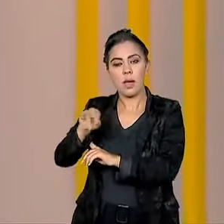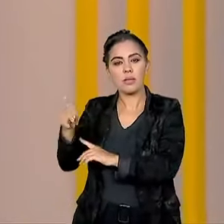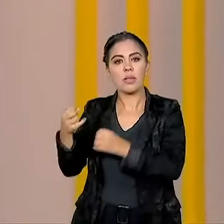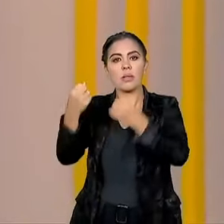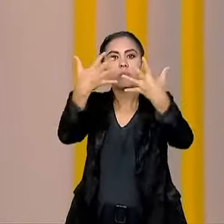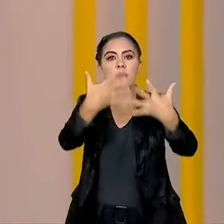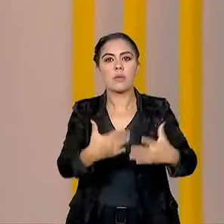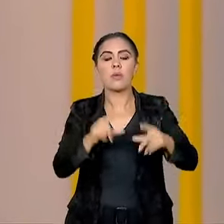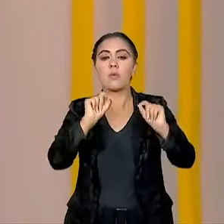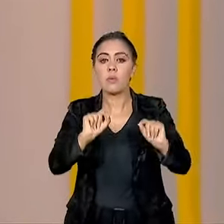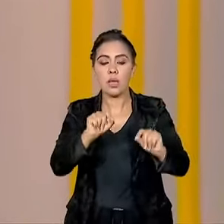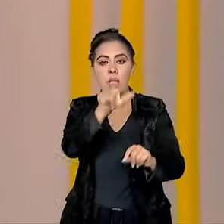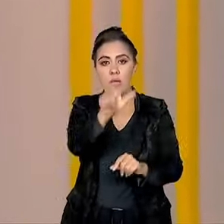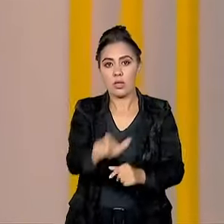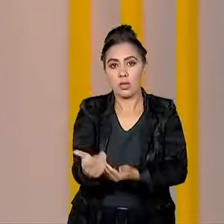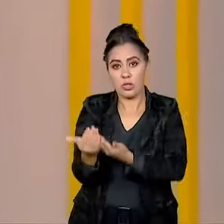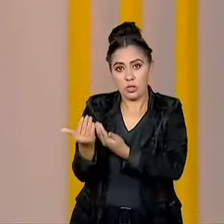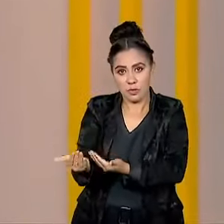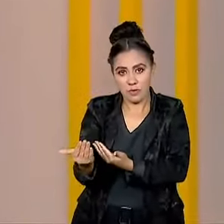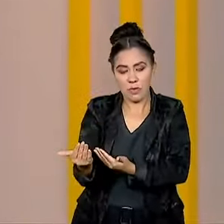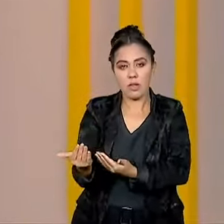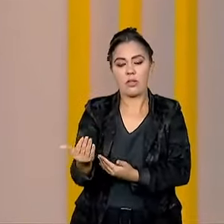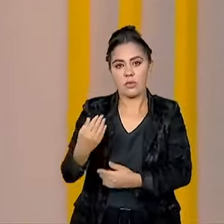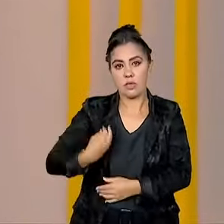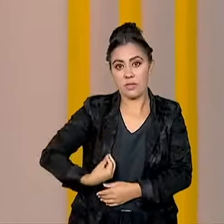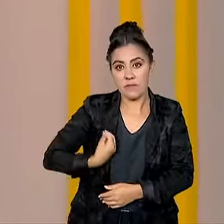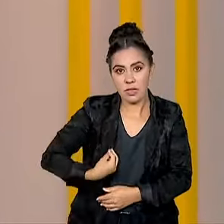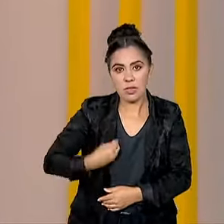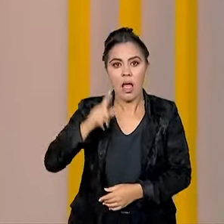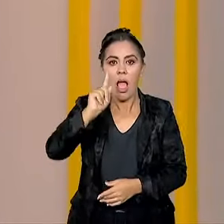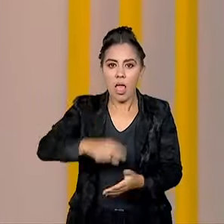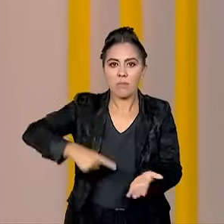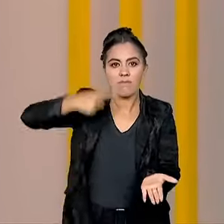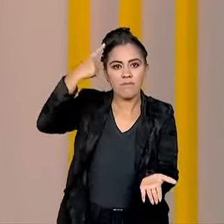Juventude Negra Viva é parte de um pacto maior pela